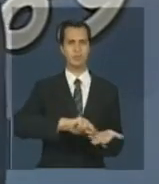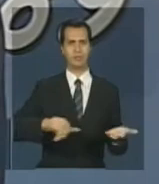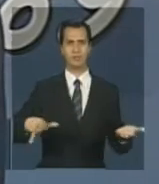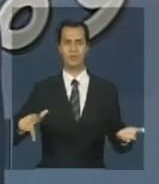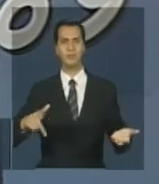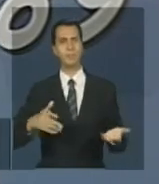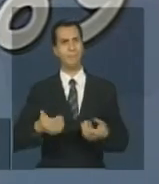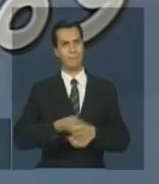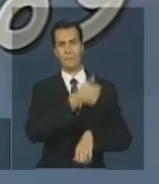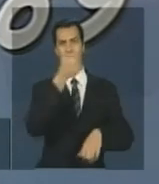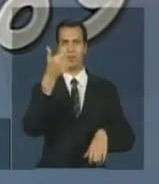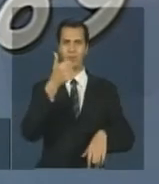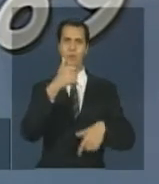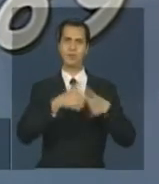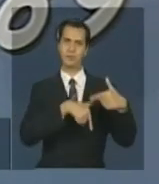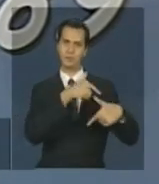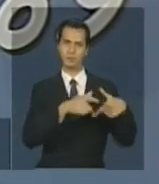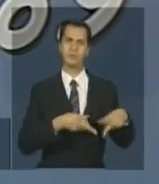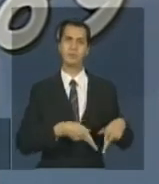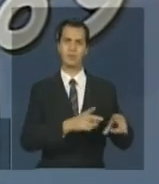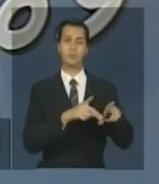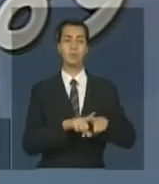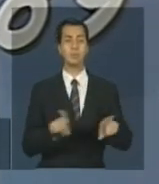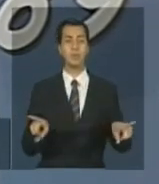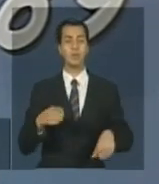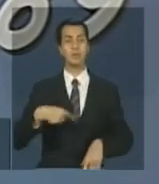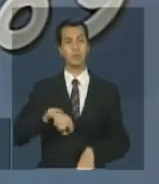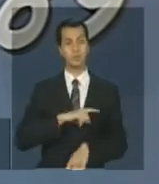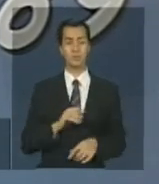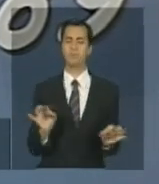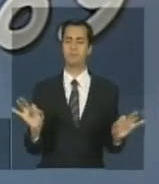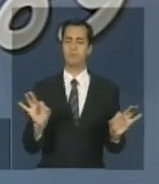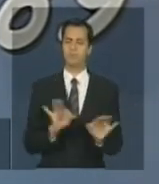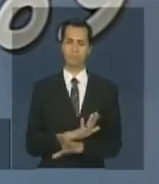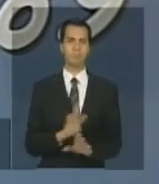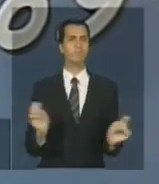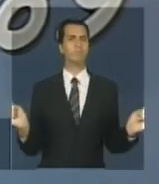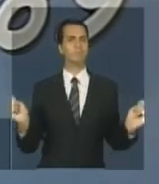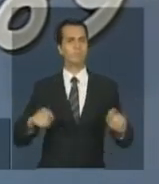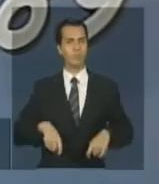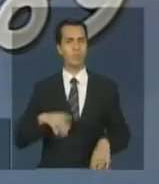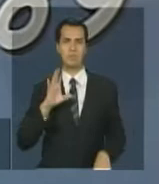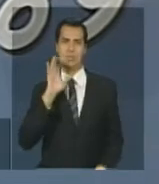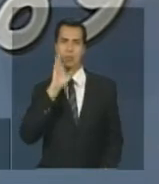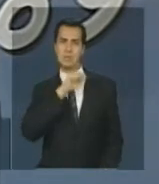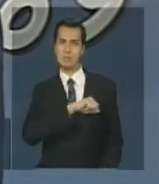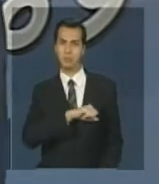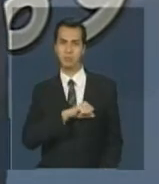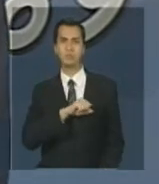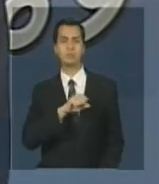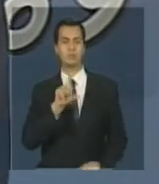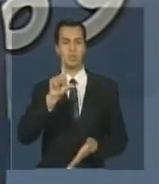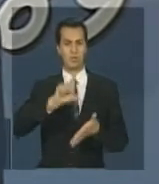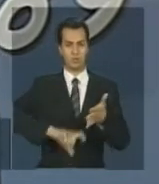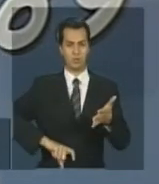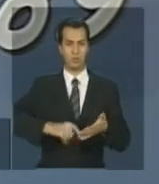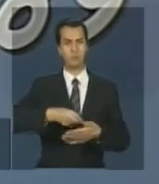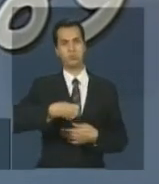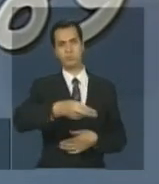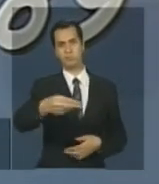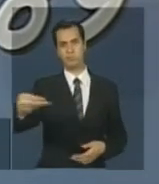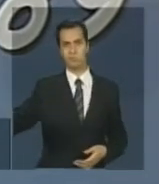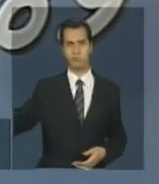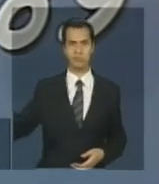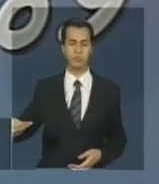e que precisamos fazer sempre nós estaremos preparados para imediatamente disponibilizar os recursos